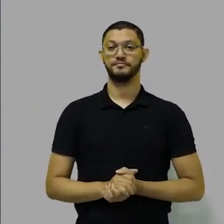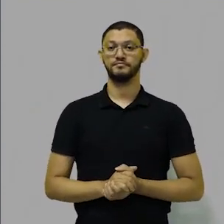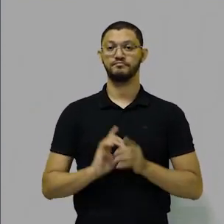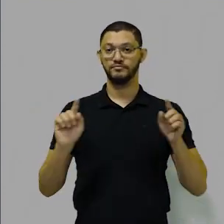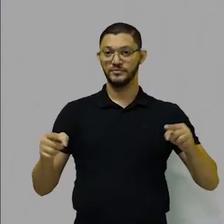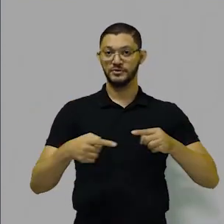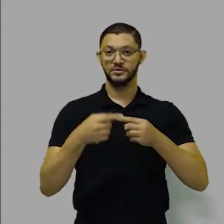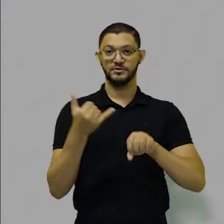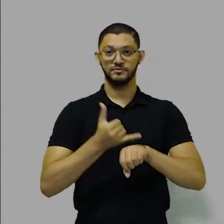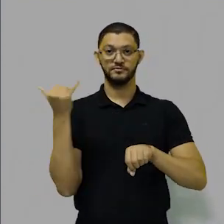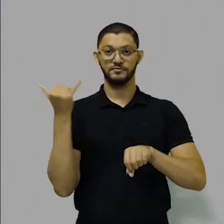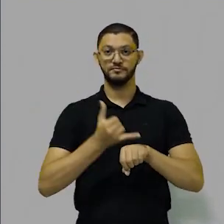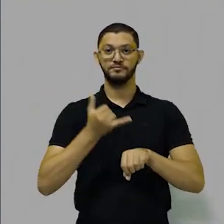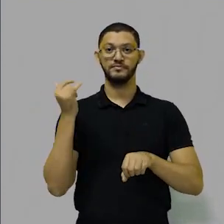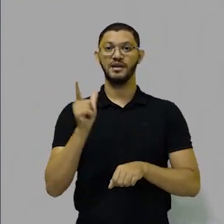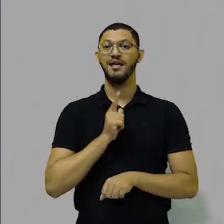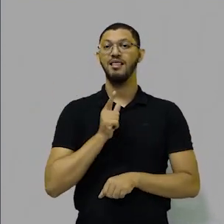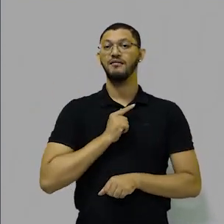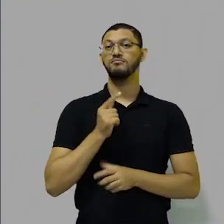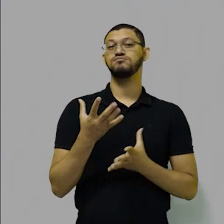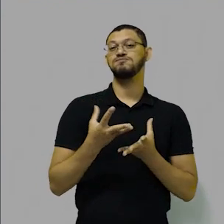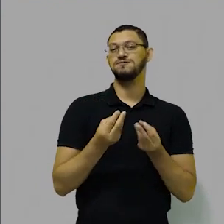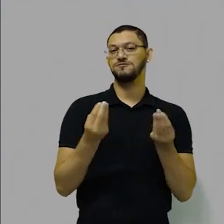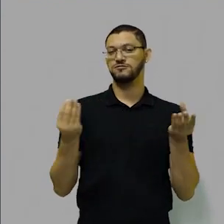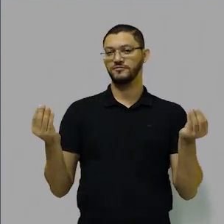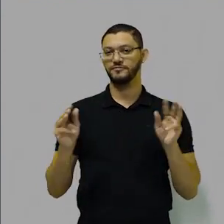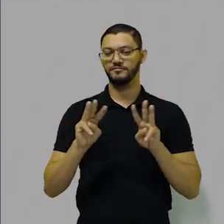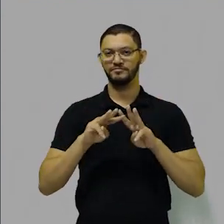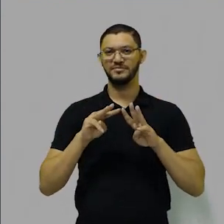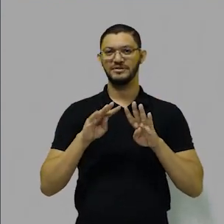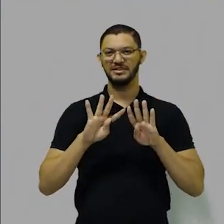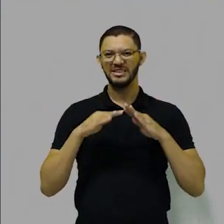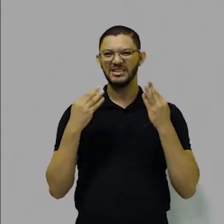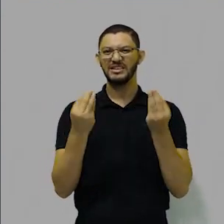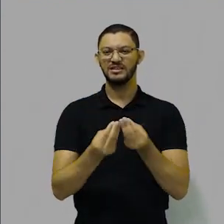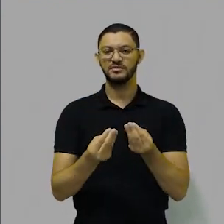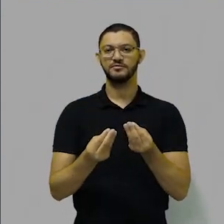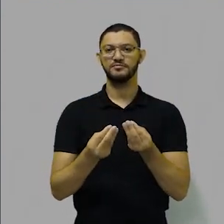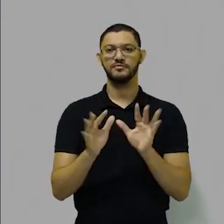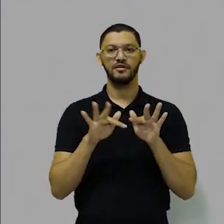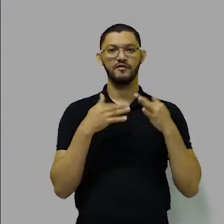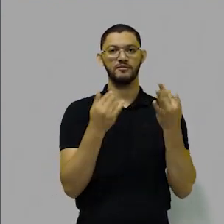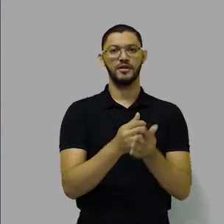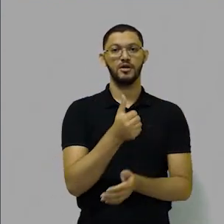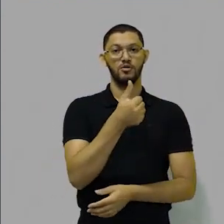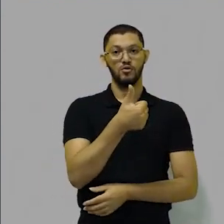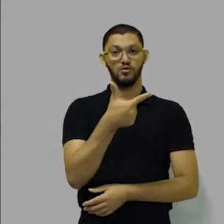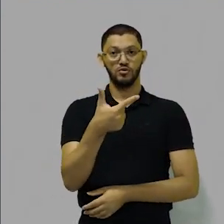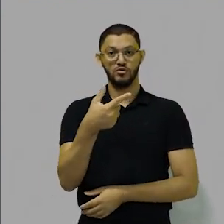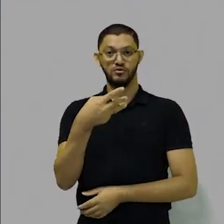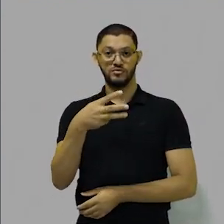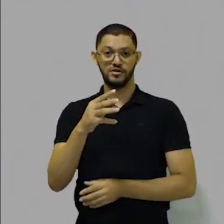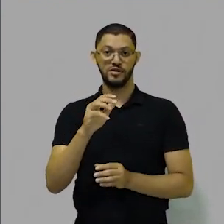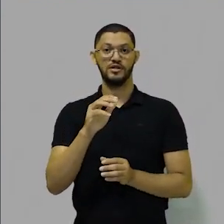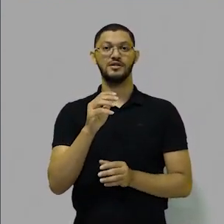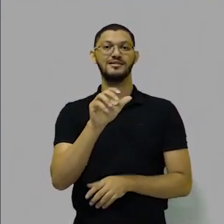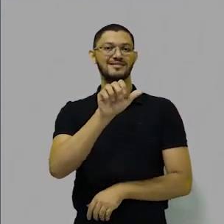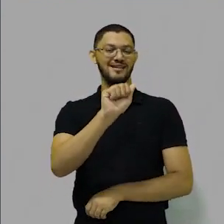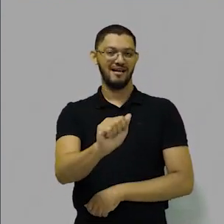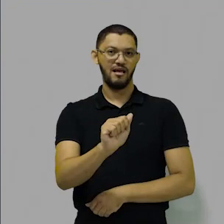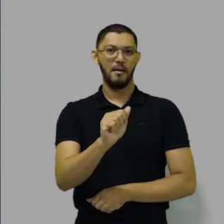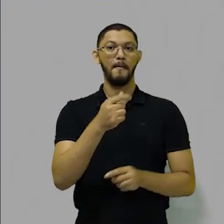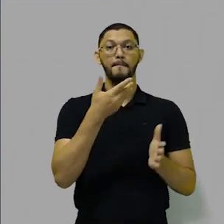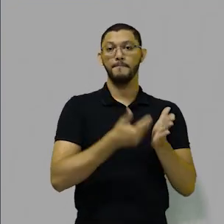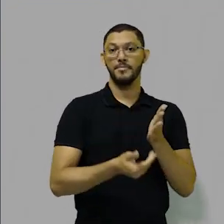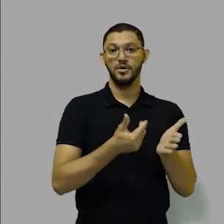na ligação iônica, nós vamos ter muito dos elementos da família 1A, 2A, 3A, que querem perder elétrons,